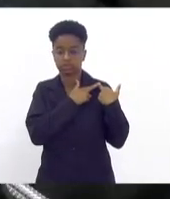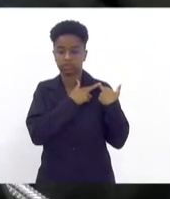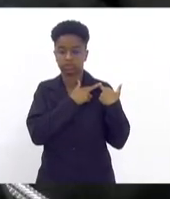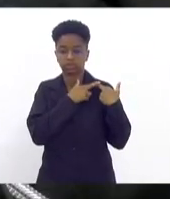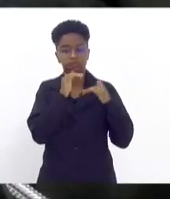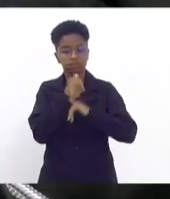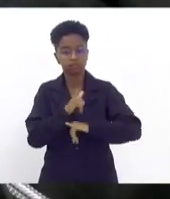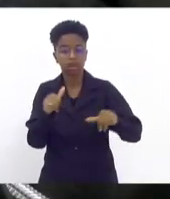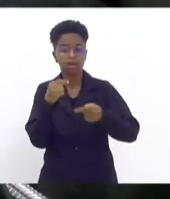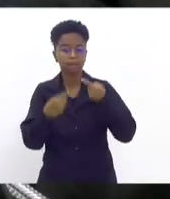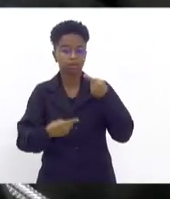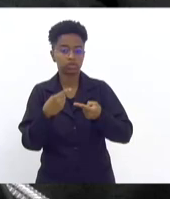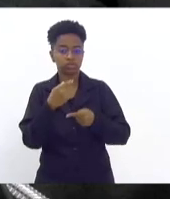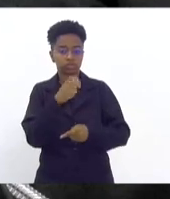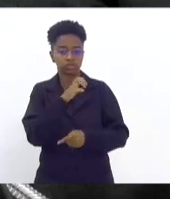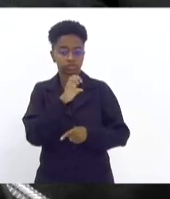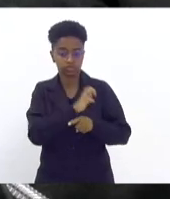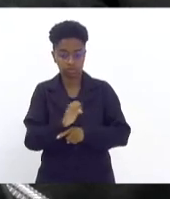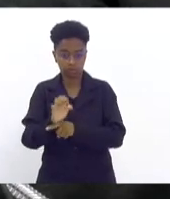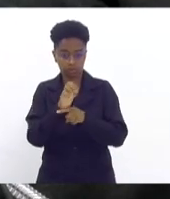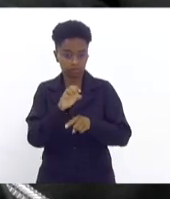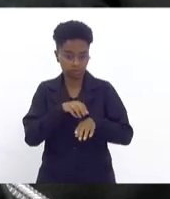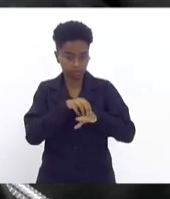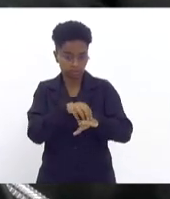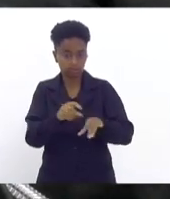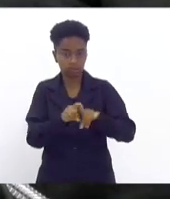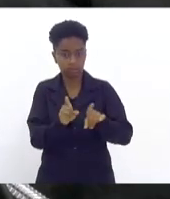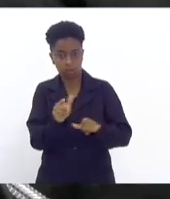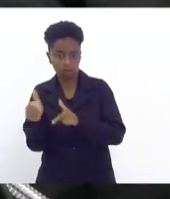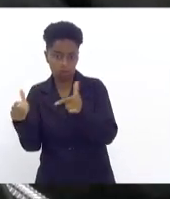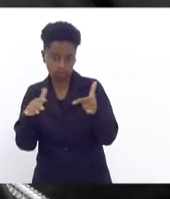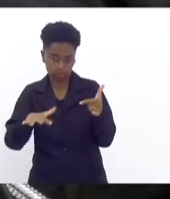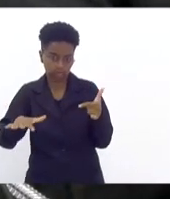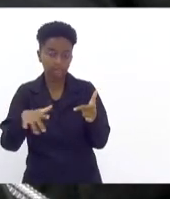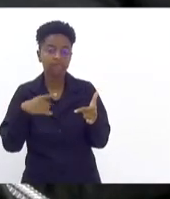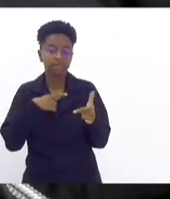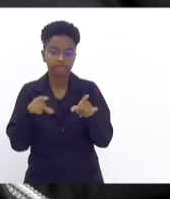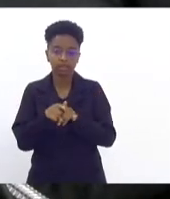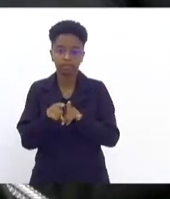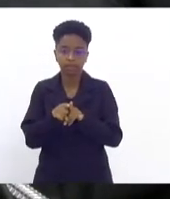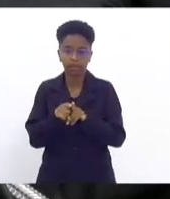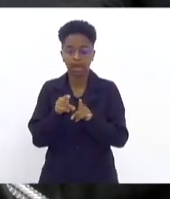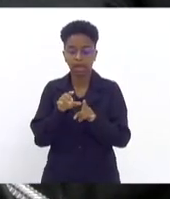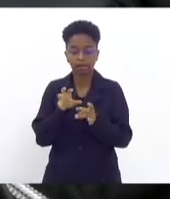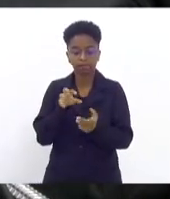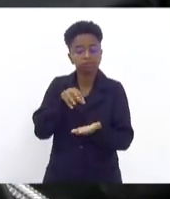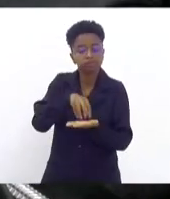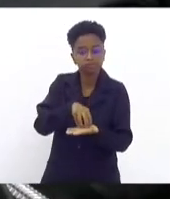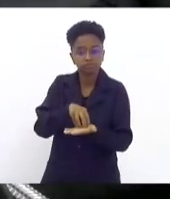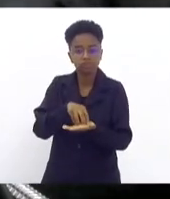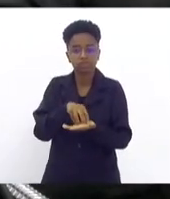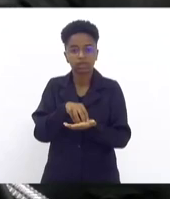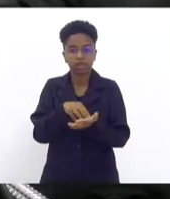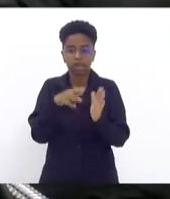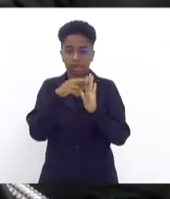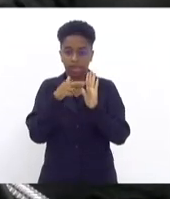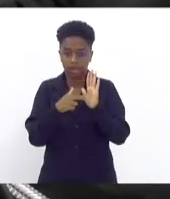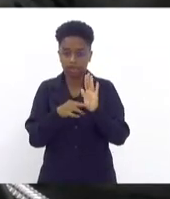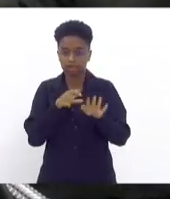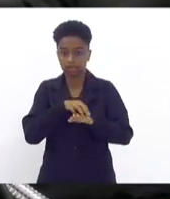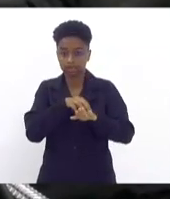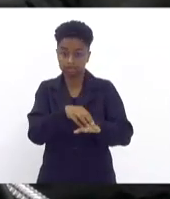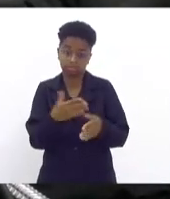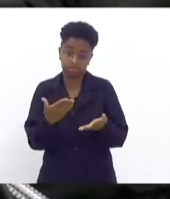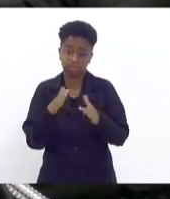políticas estaduais de transporte e outras searas. Assim como temos uma agência reguladora de transporte. Não sei se seria o caso de fazer a menção